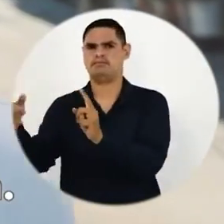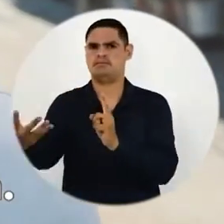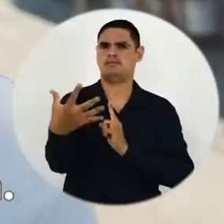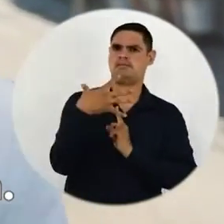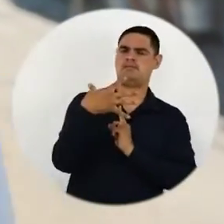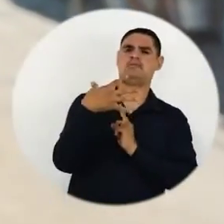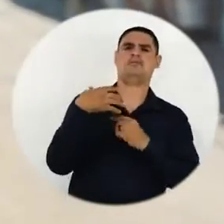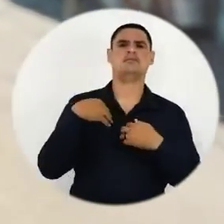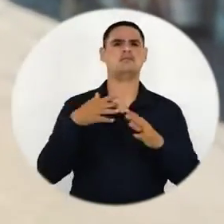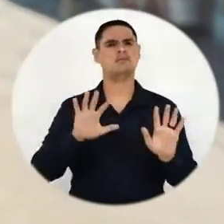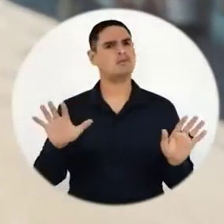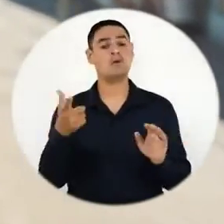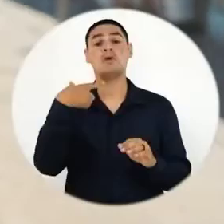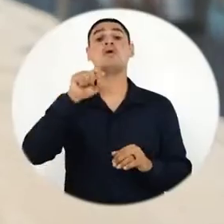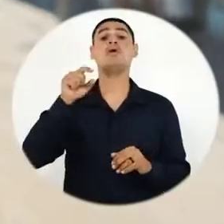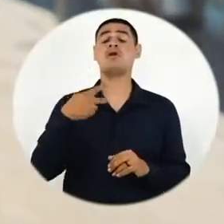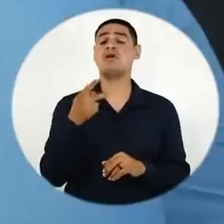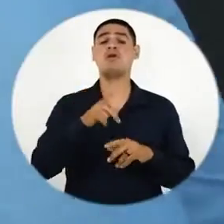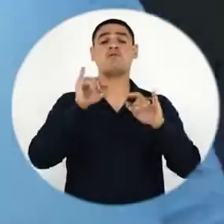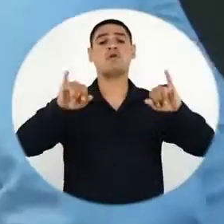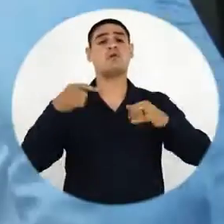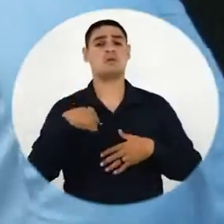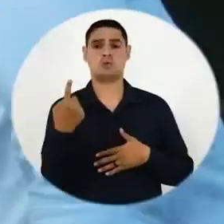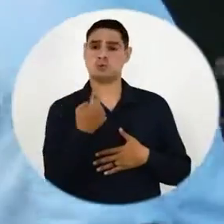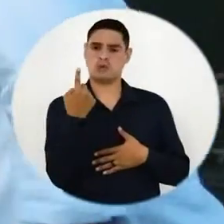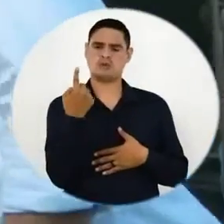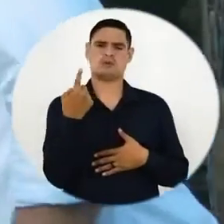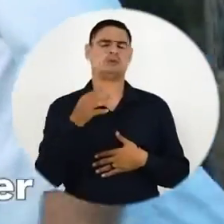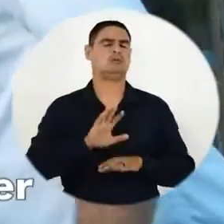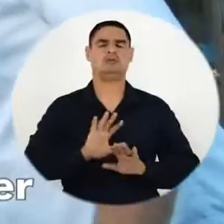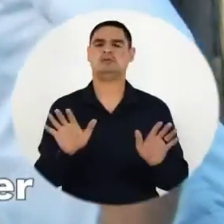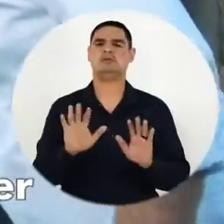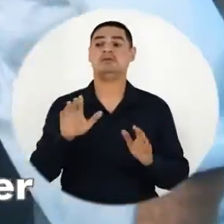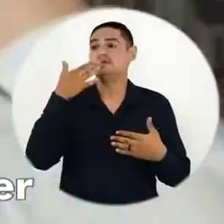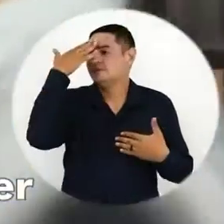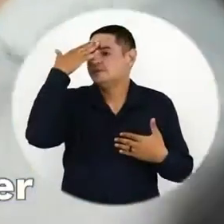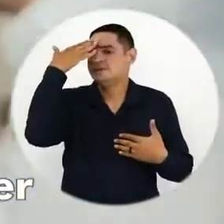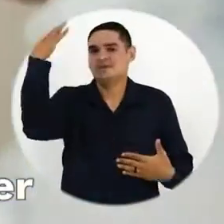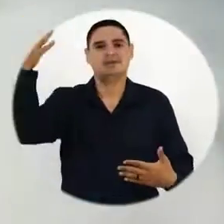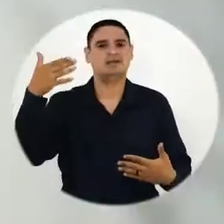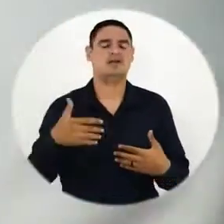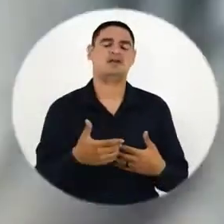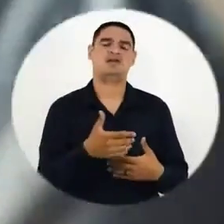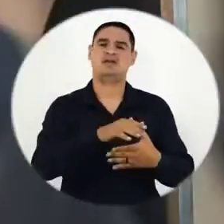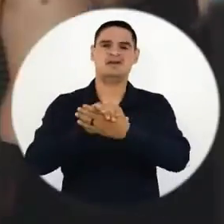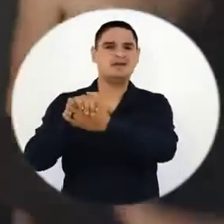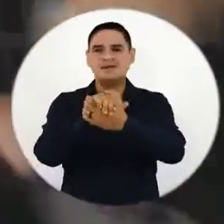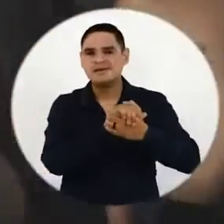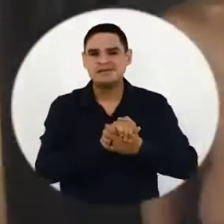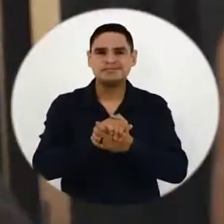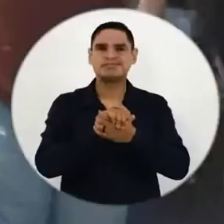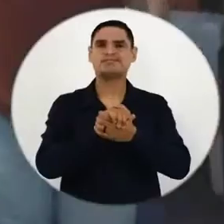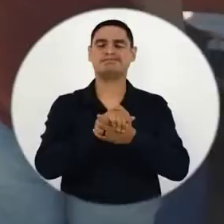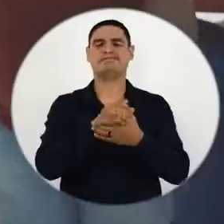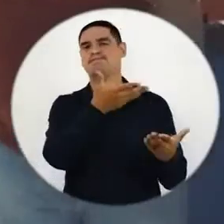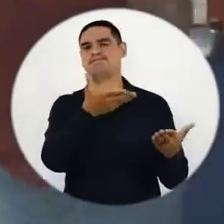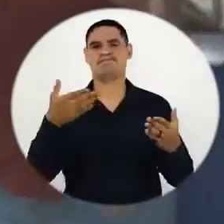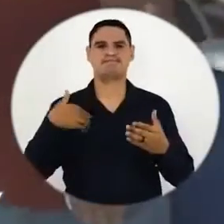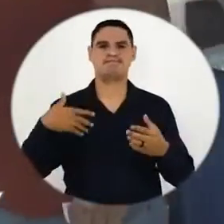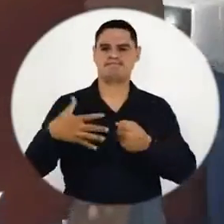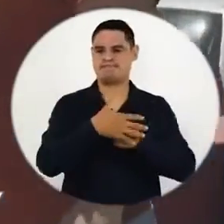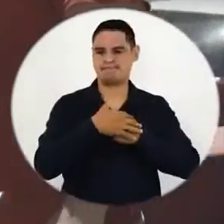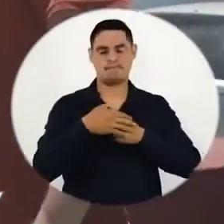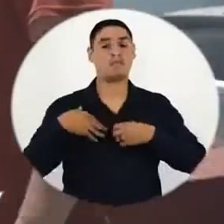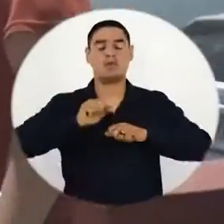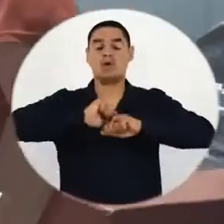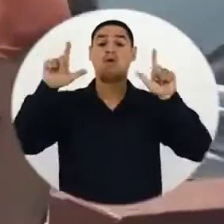um. Mas quem disse que eu tô sozinho? Valeu, moçada. Tenho muito orgulho de ter vocês do meu lado. Gente que acorda cedo, que